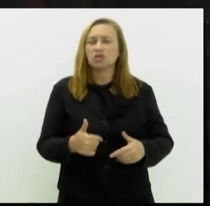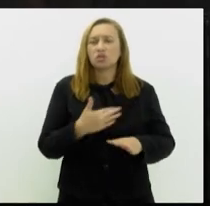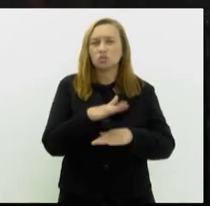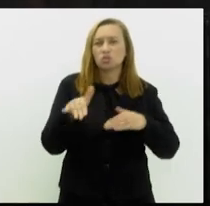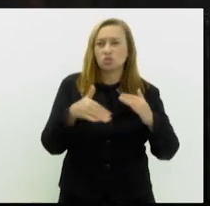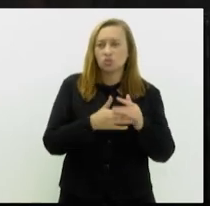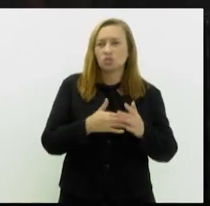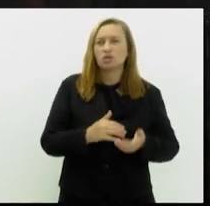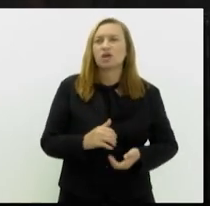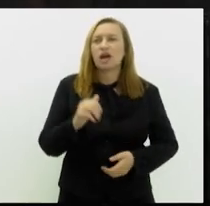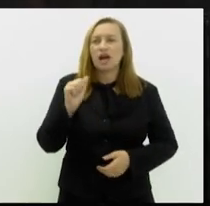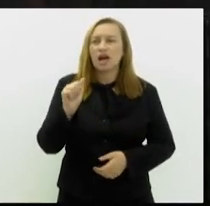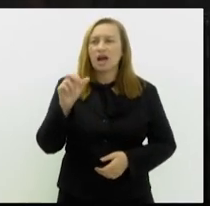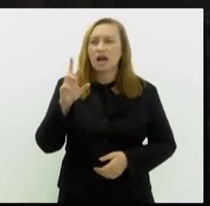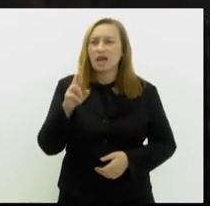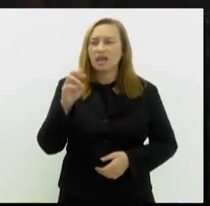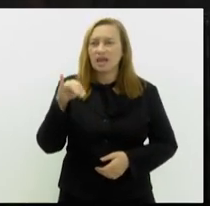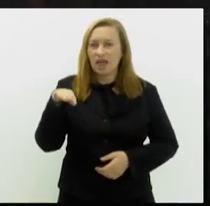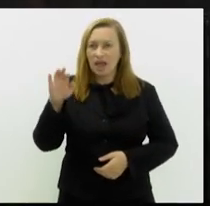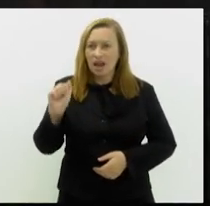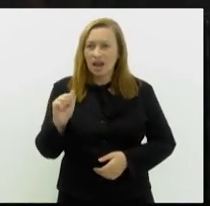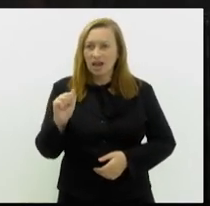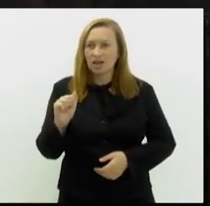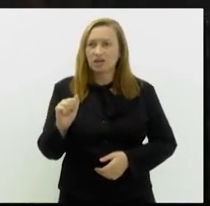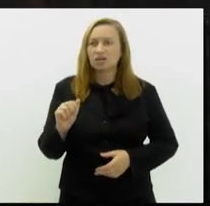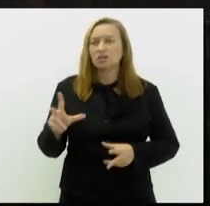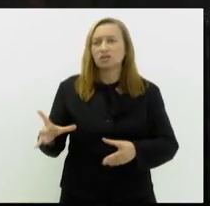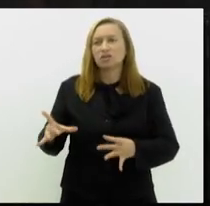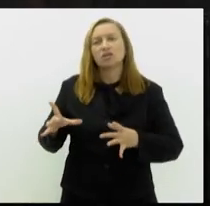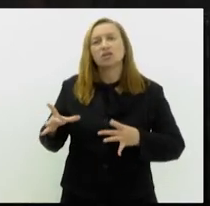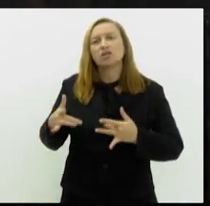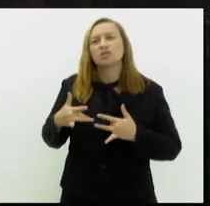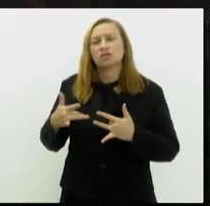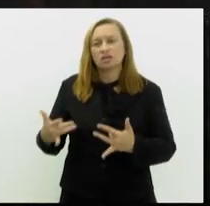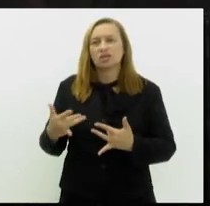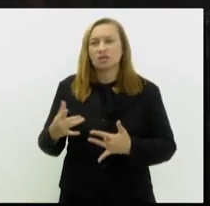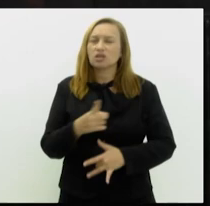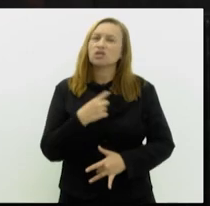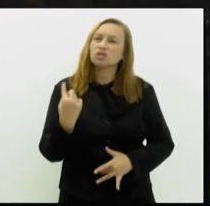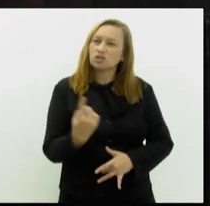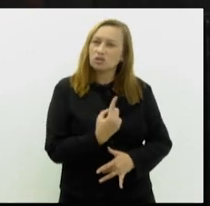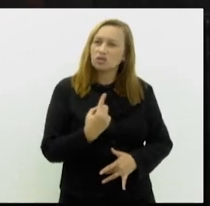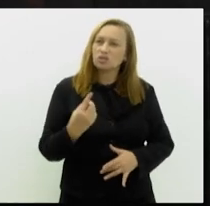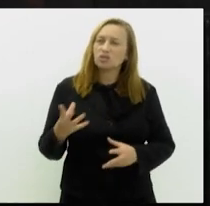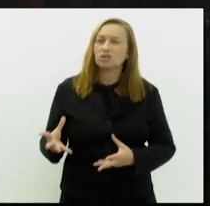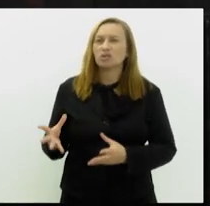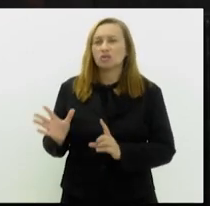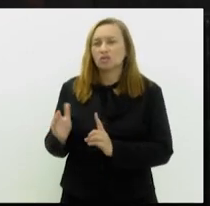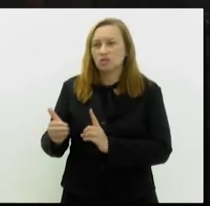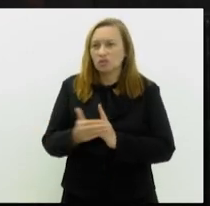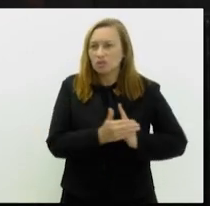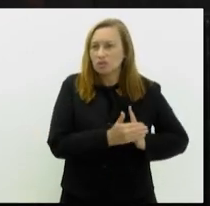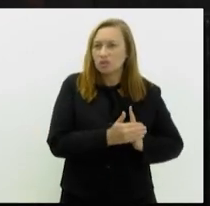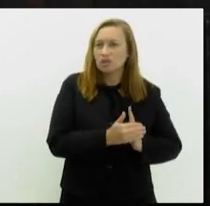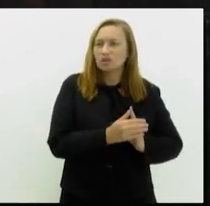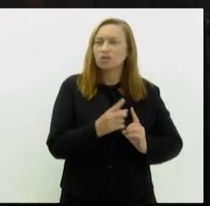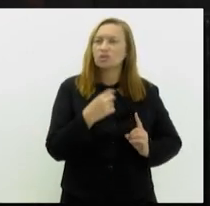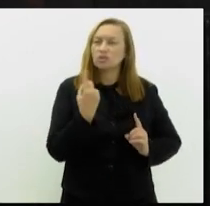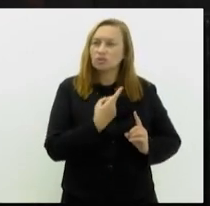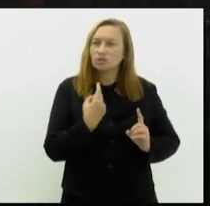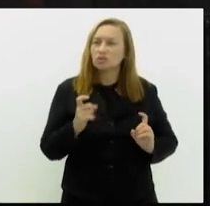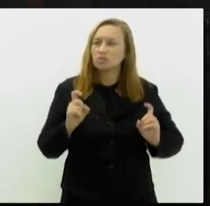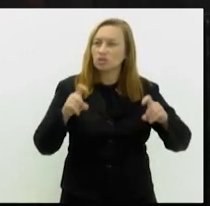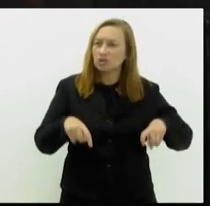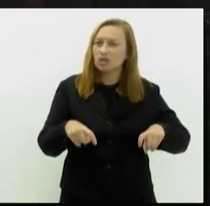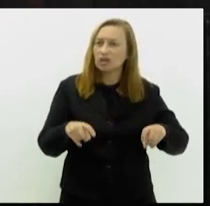todas. Ariela merece de nós toda a solidariedade e acolhimento que vem recebendo, não só do nosso mandato, da